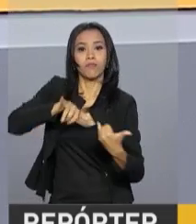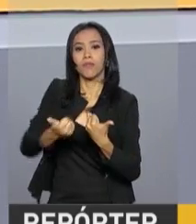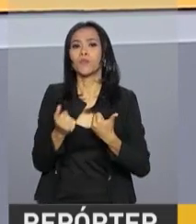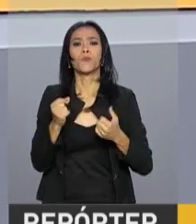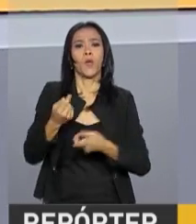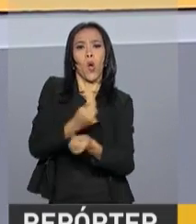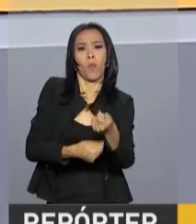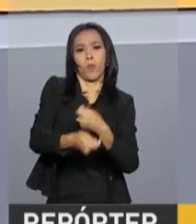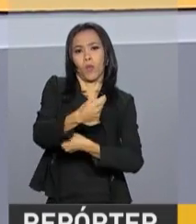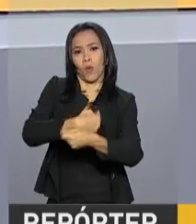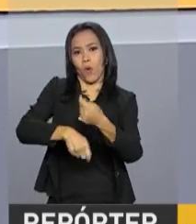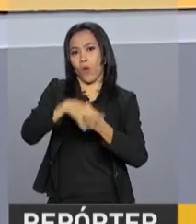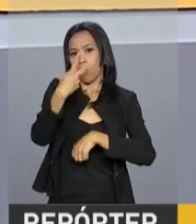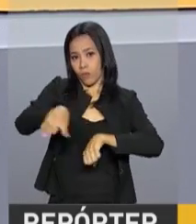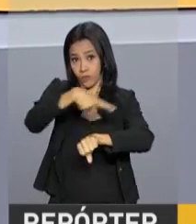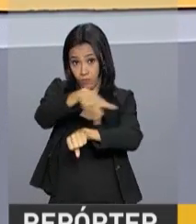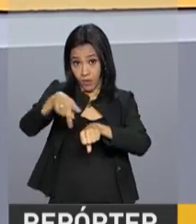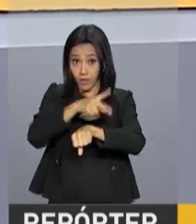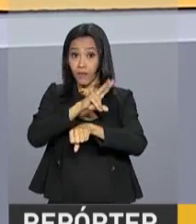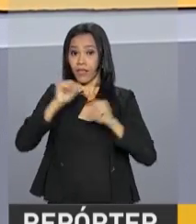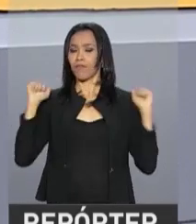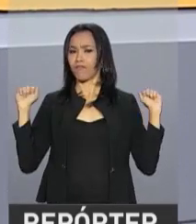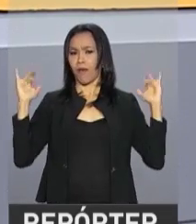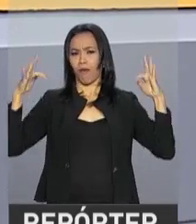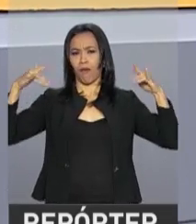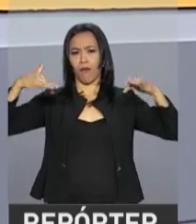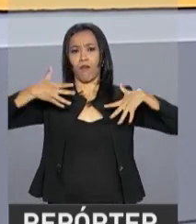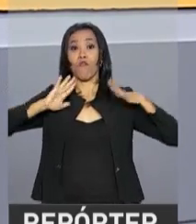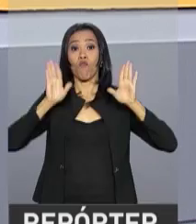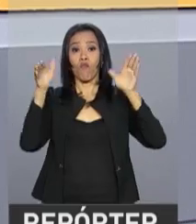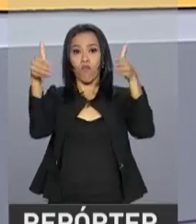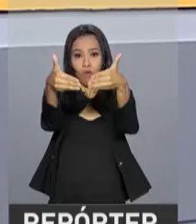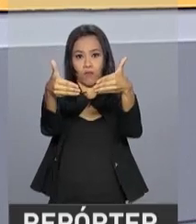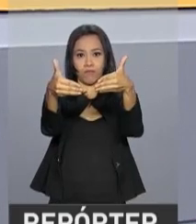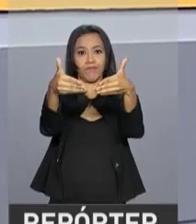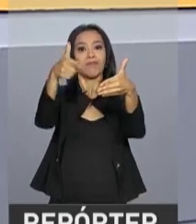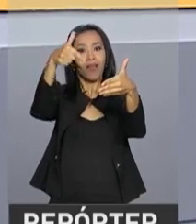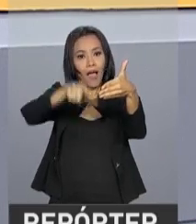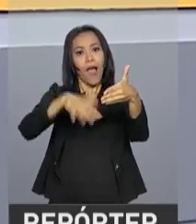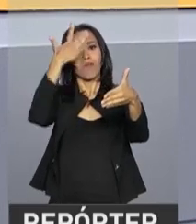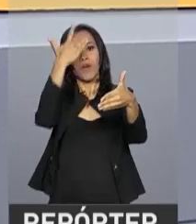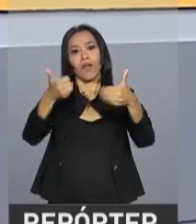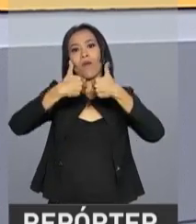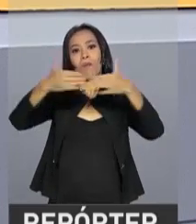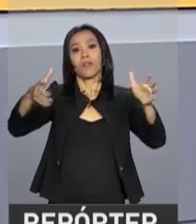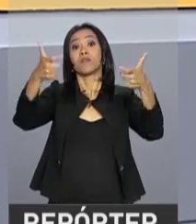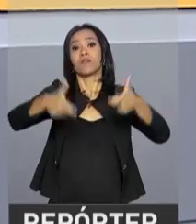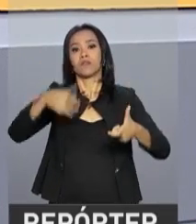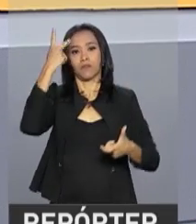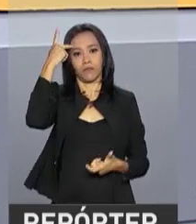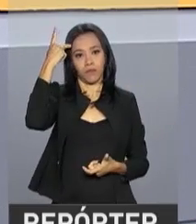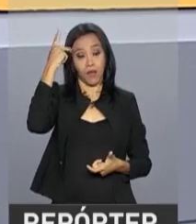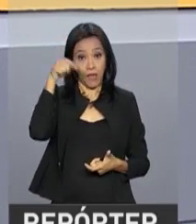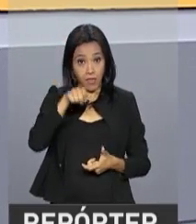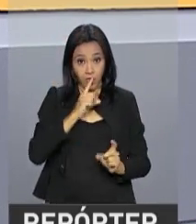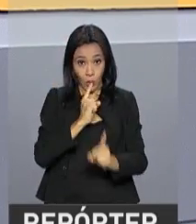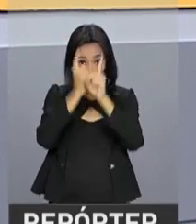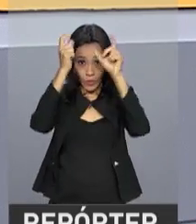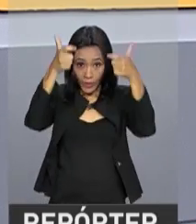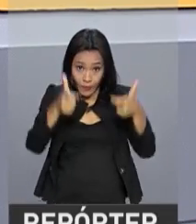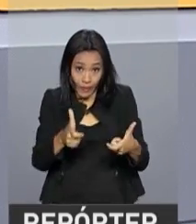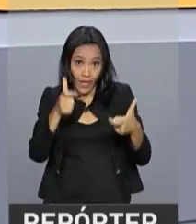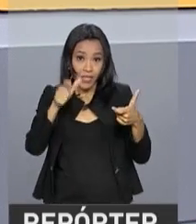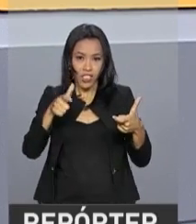negócios no país vão estar Reunidas no Fórum de investimentos Brasil que começa amanhã em São Paulo o evento é um ponto de